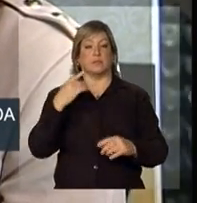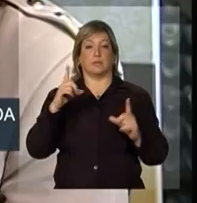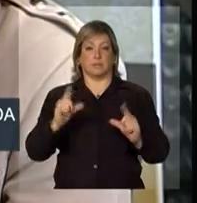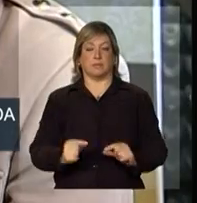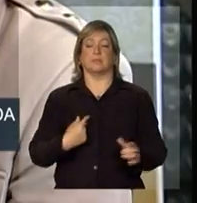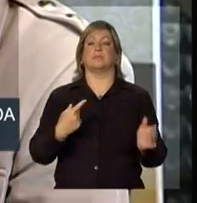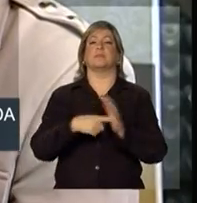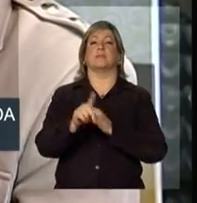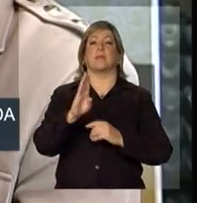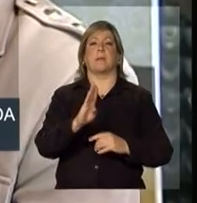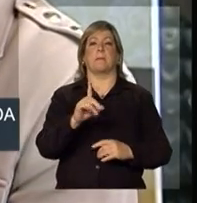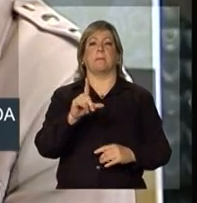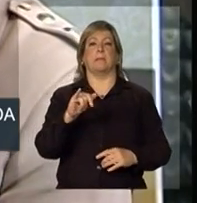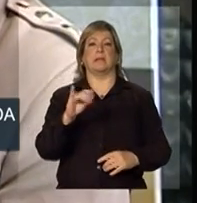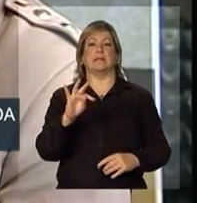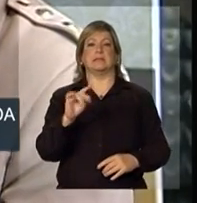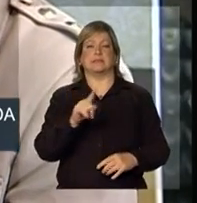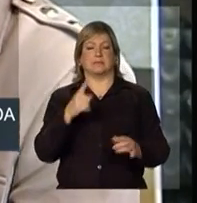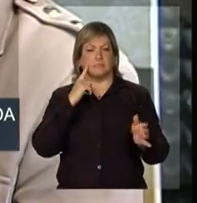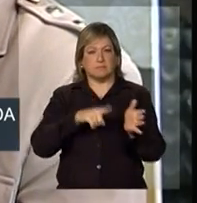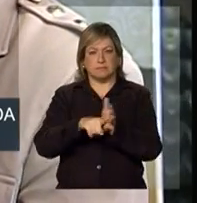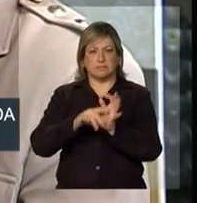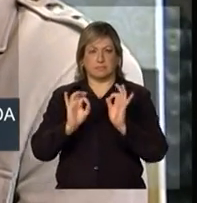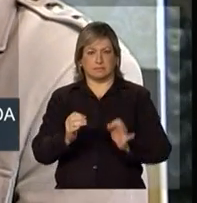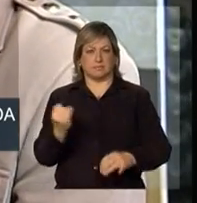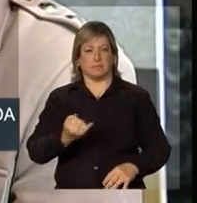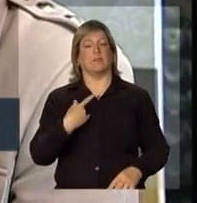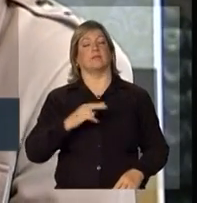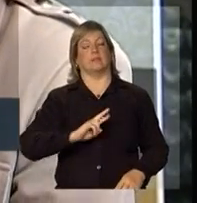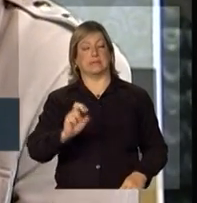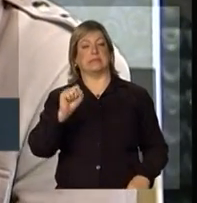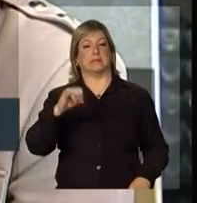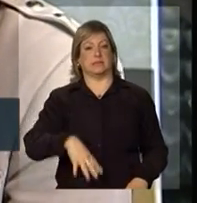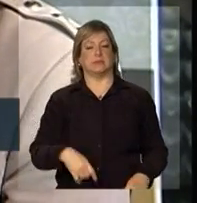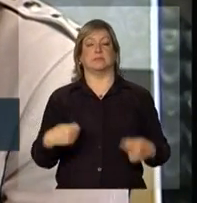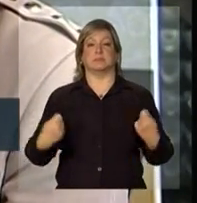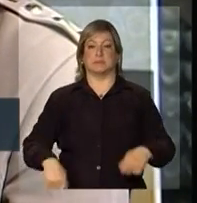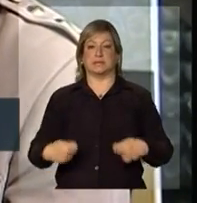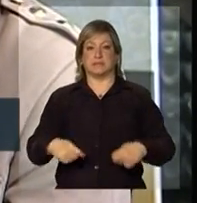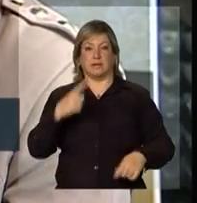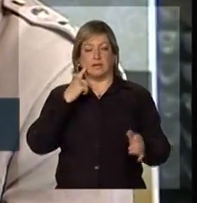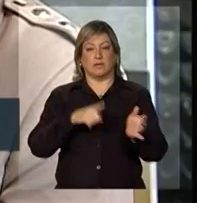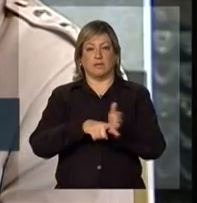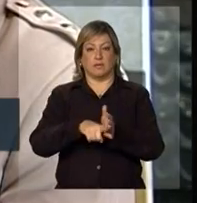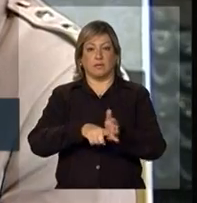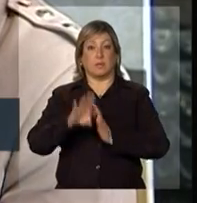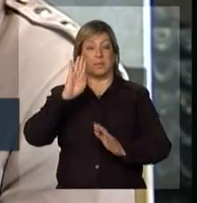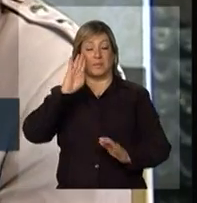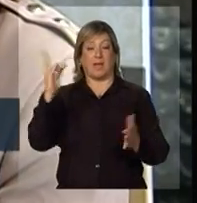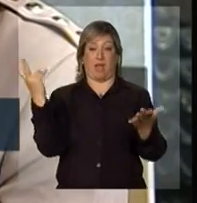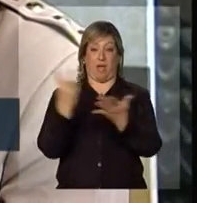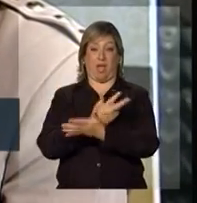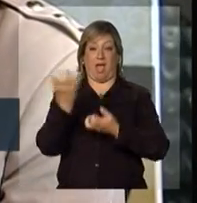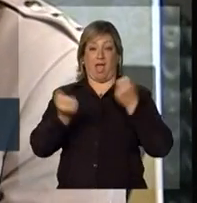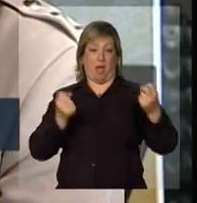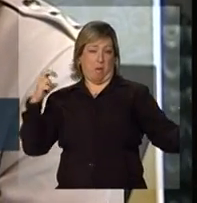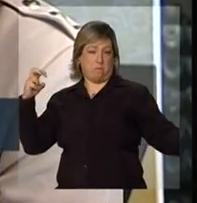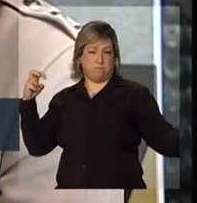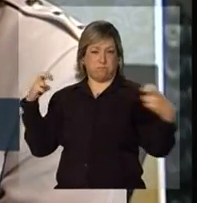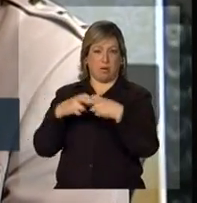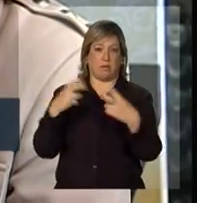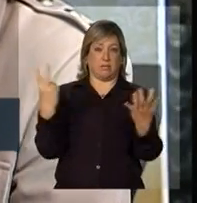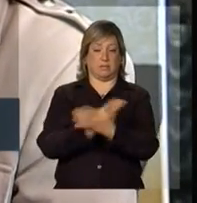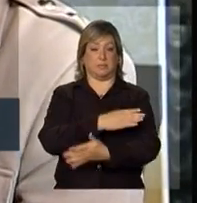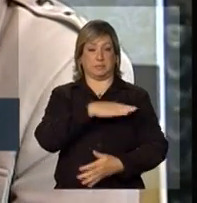blitz isso as blitz e a integração né e o foco Então a gente tem hoje como os principais causadores de acidentes principalmente com